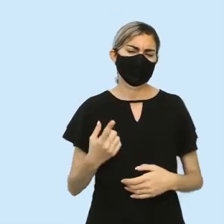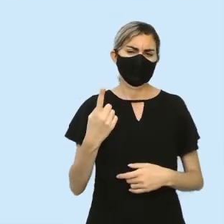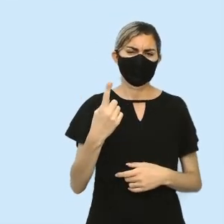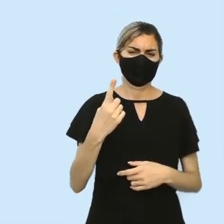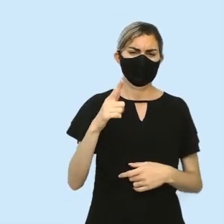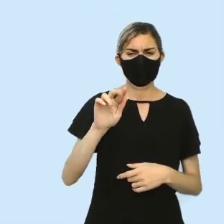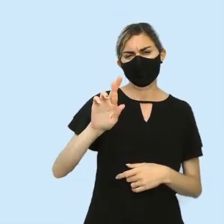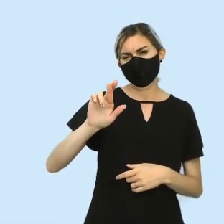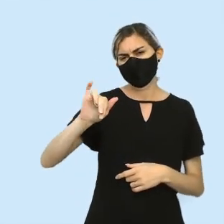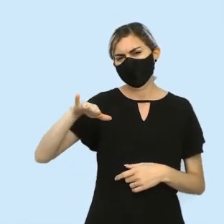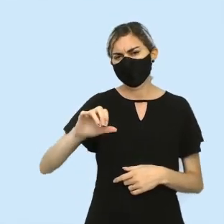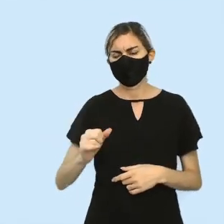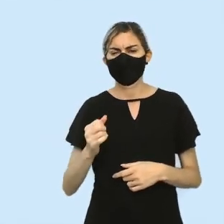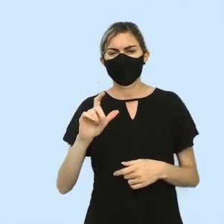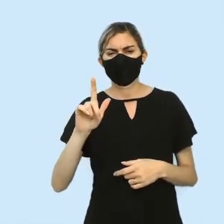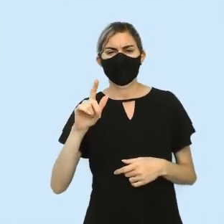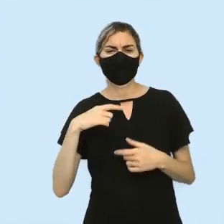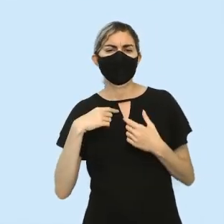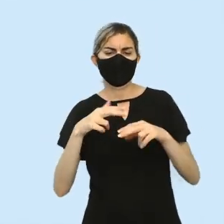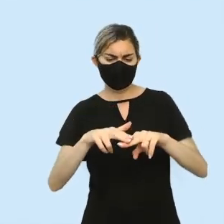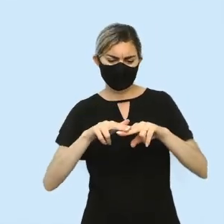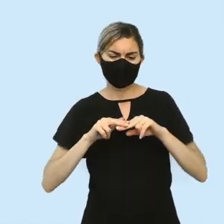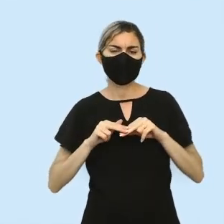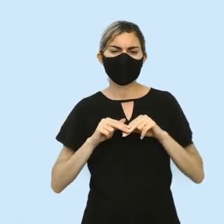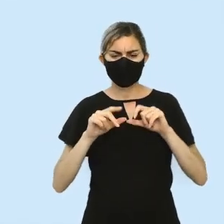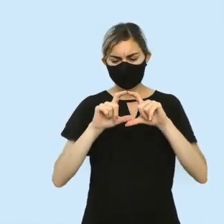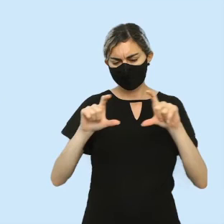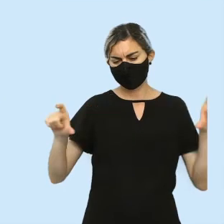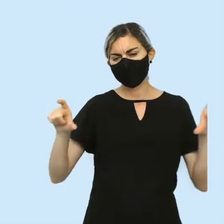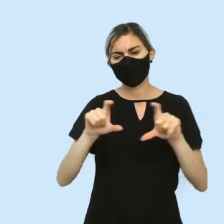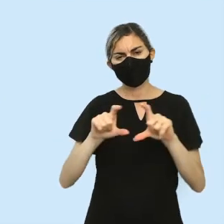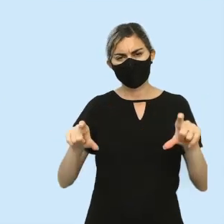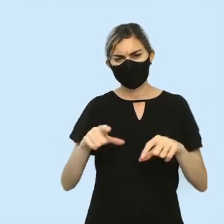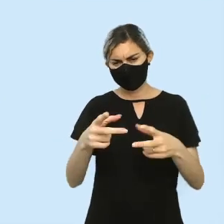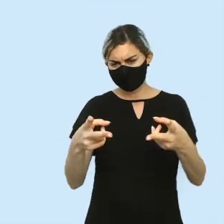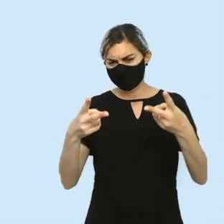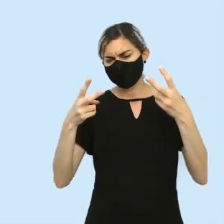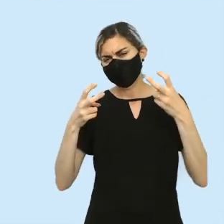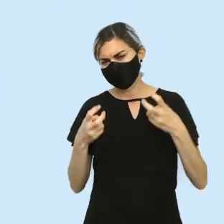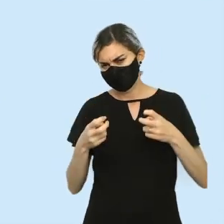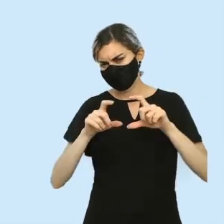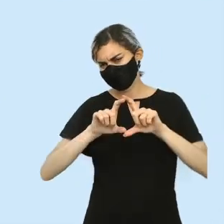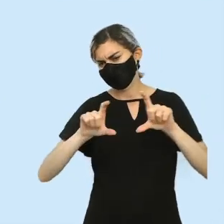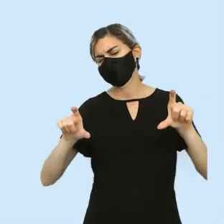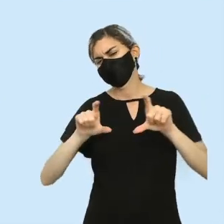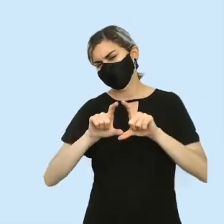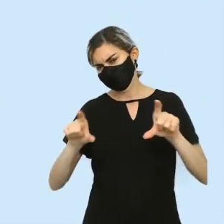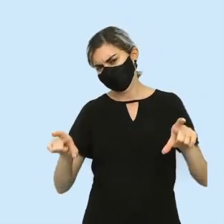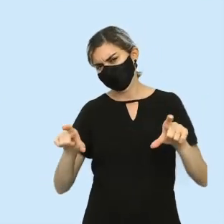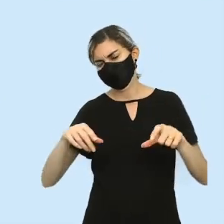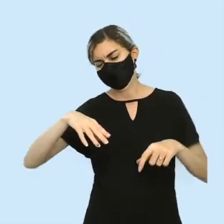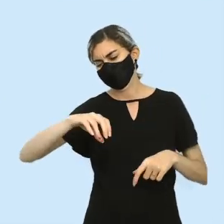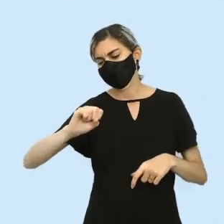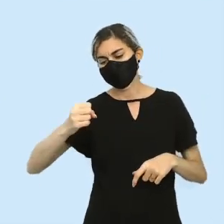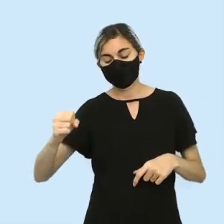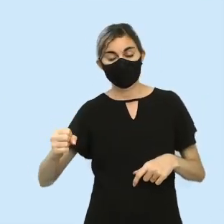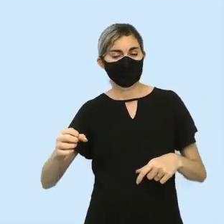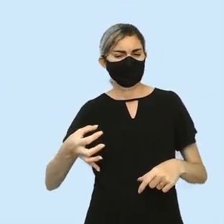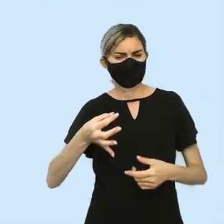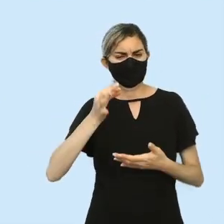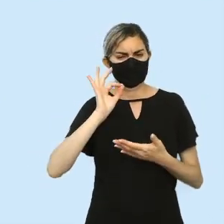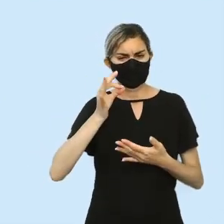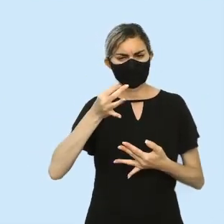por grama graus Celsius. É por isso que na fórmula, tu está percebendo na equação aí? A massa do